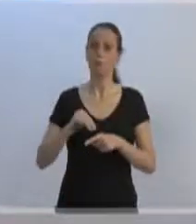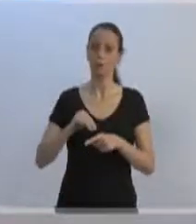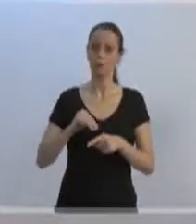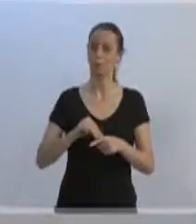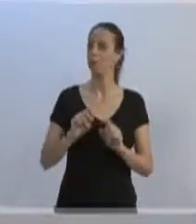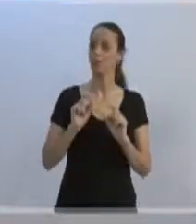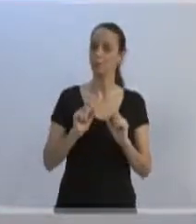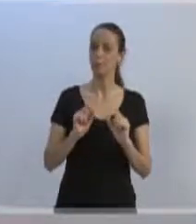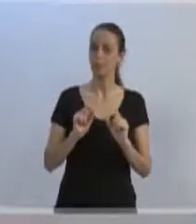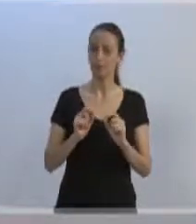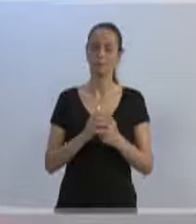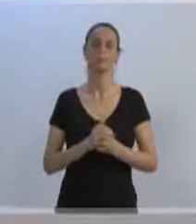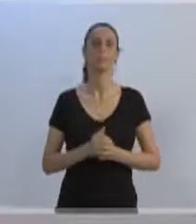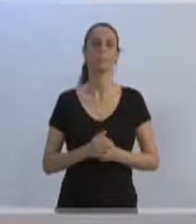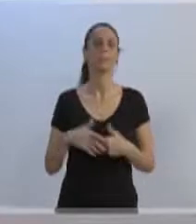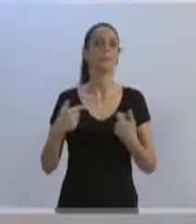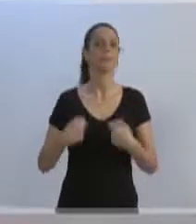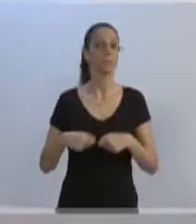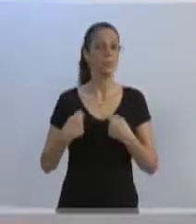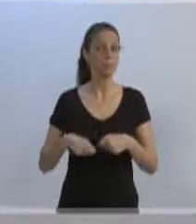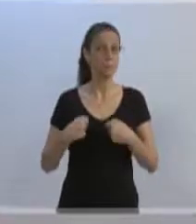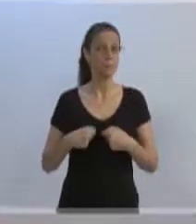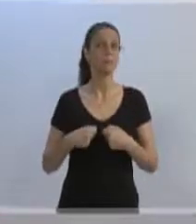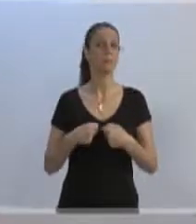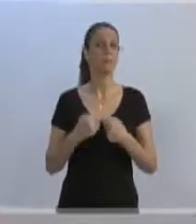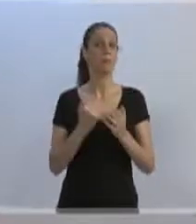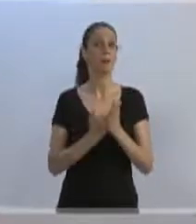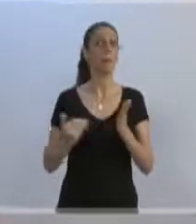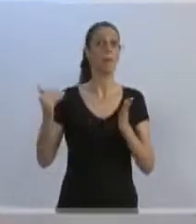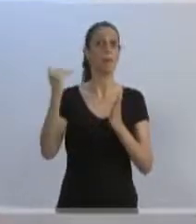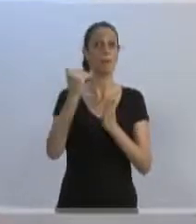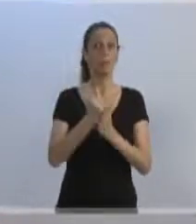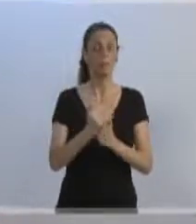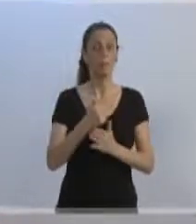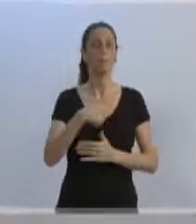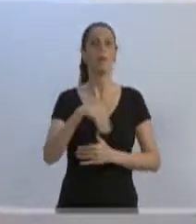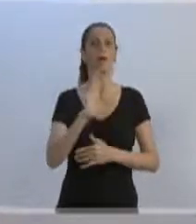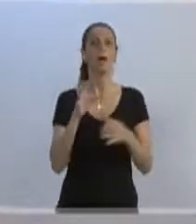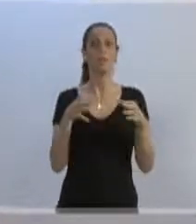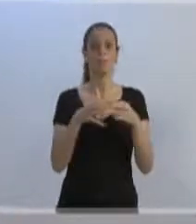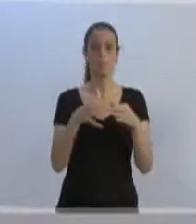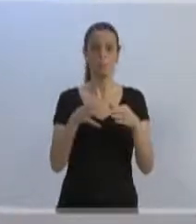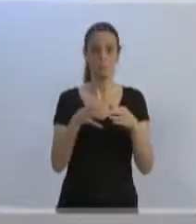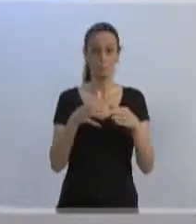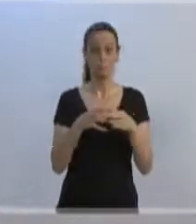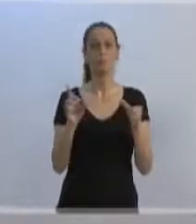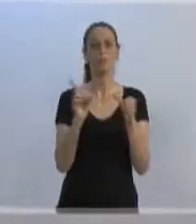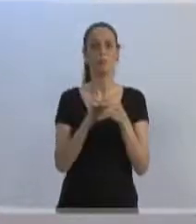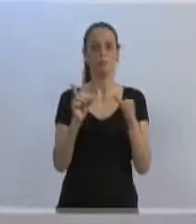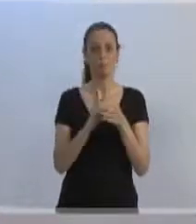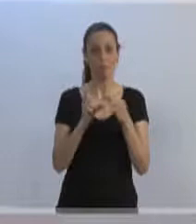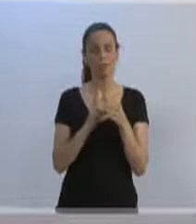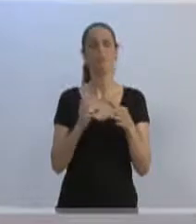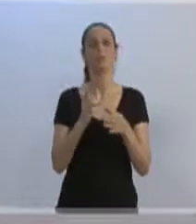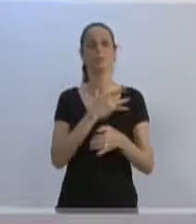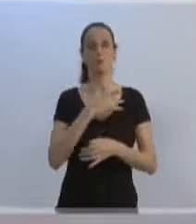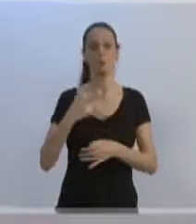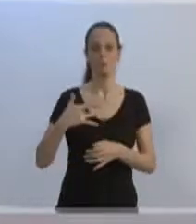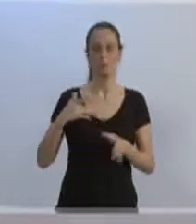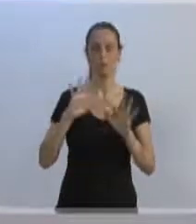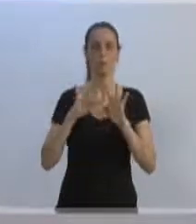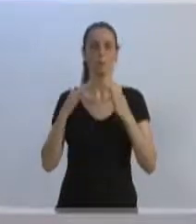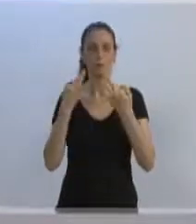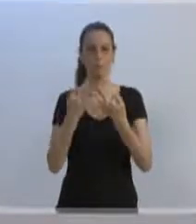sentido de que nós precisamos ampliar o número de unidades de saúde da família ainda aqui no município de blumenau ea estender